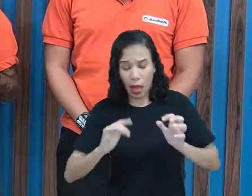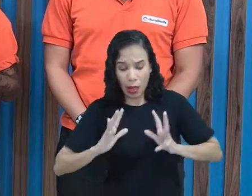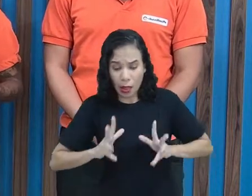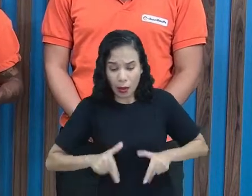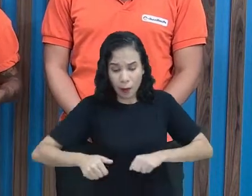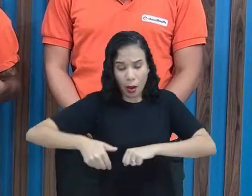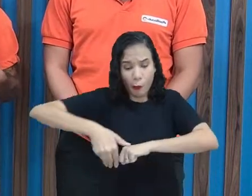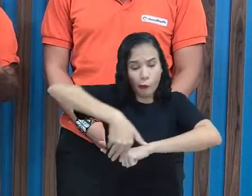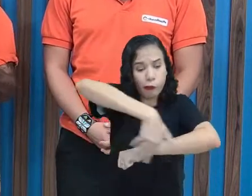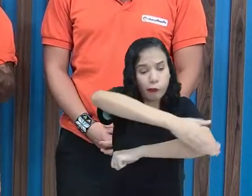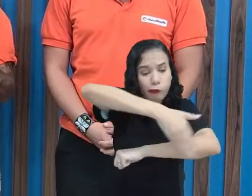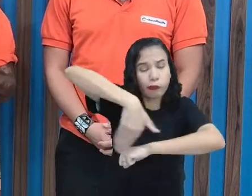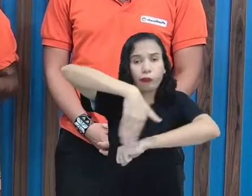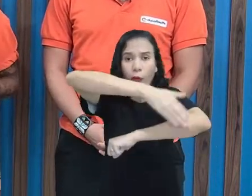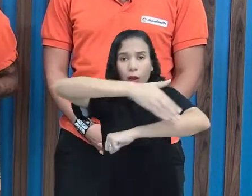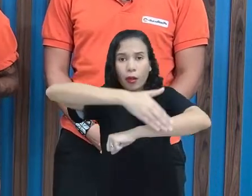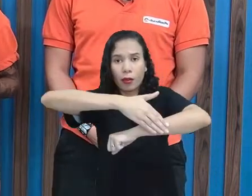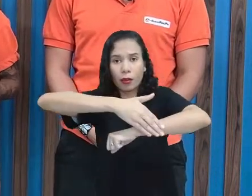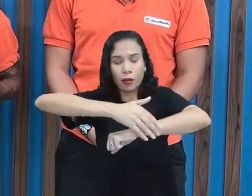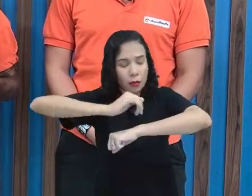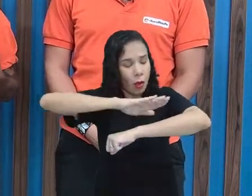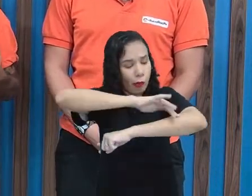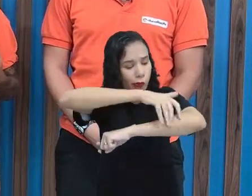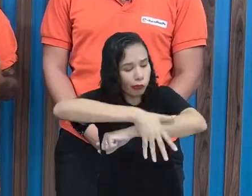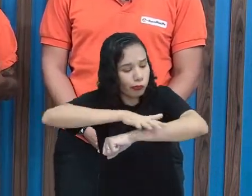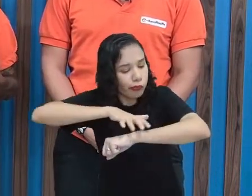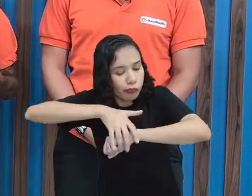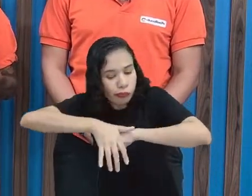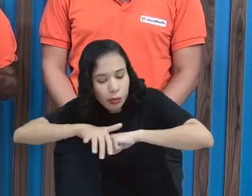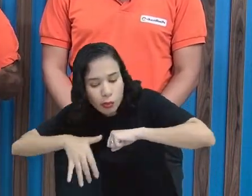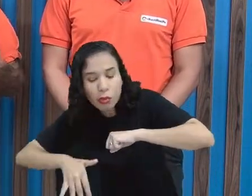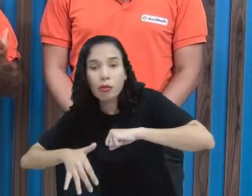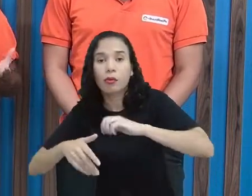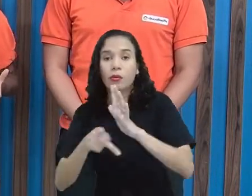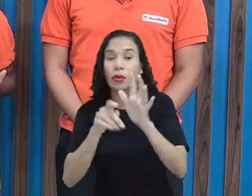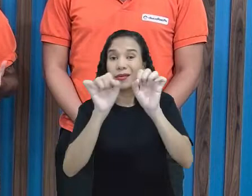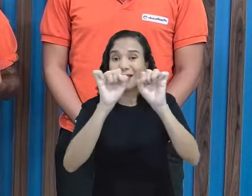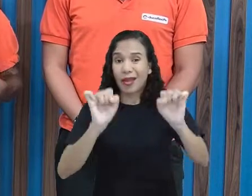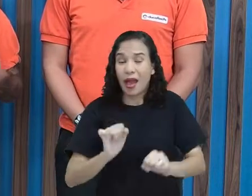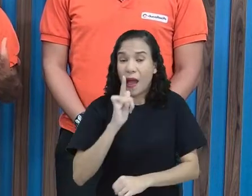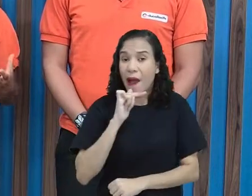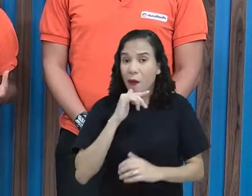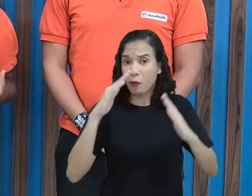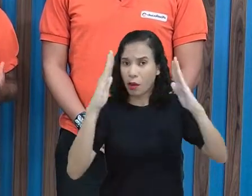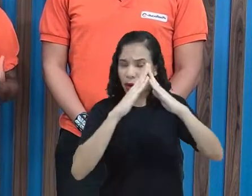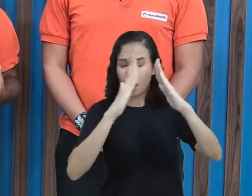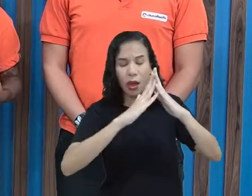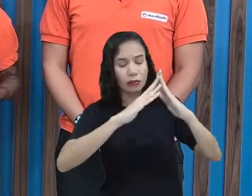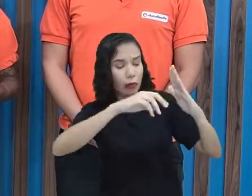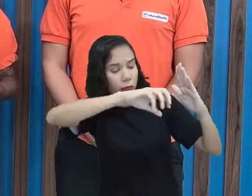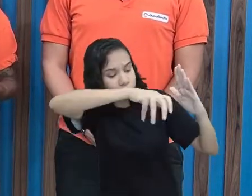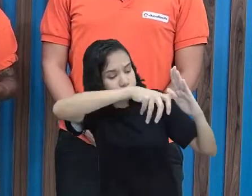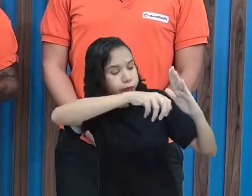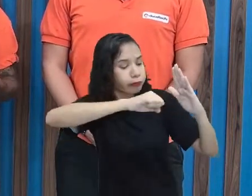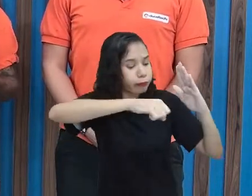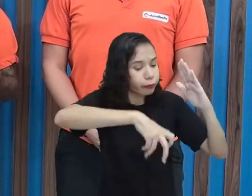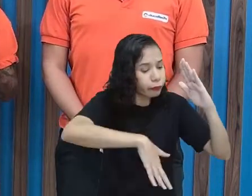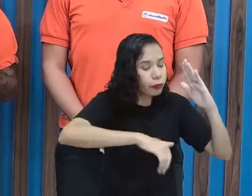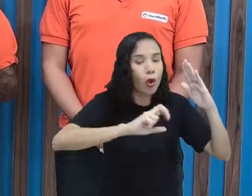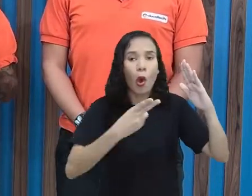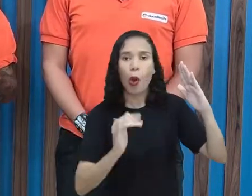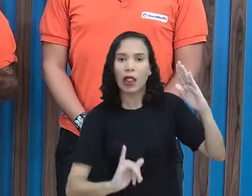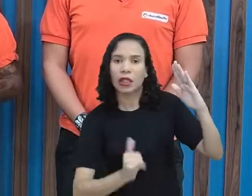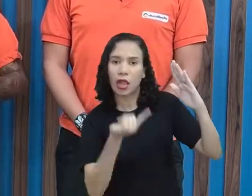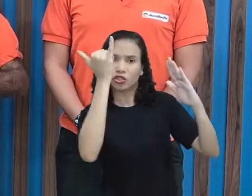né? Você tem um sistema de esgoto decente, você tem um sistema de água decente, de energia. Então, não